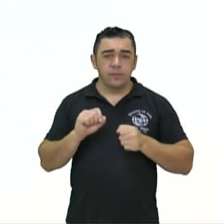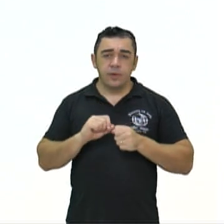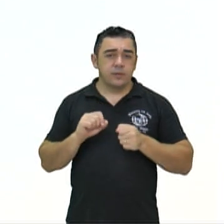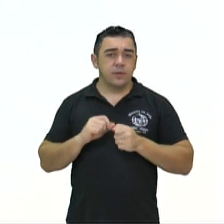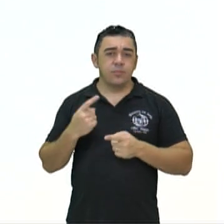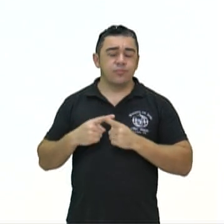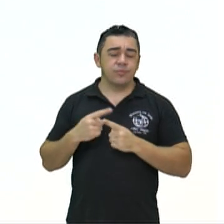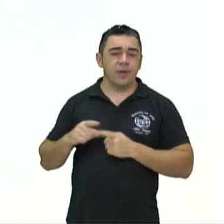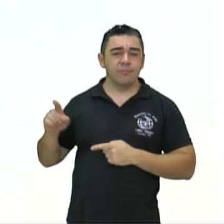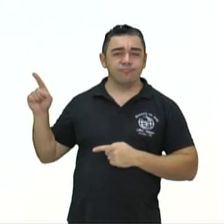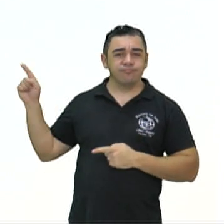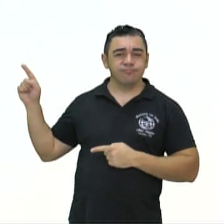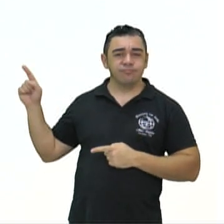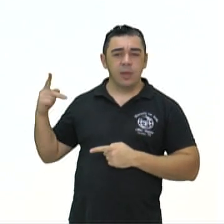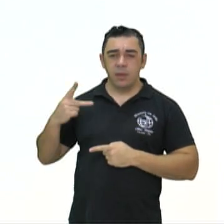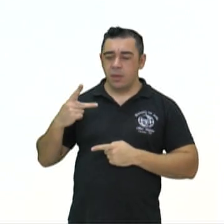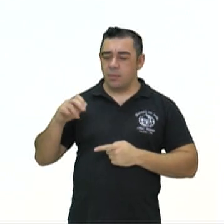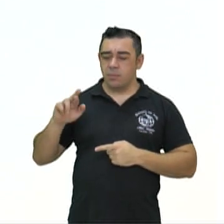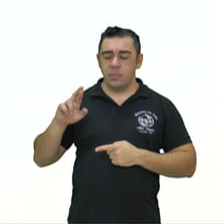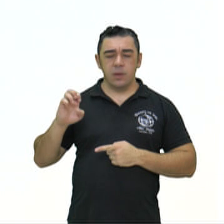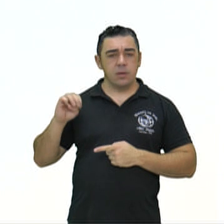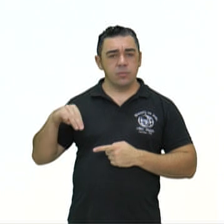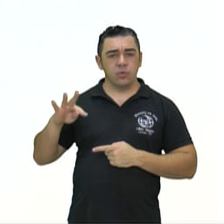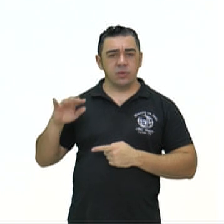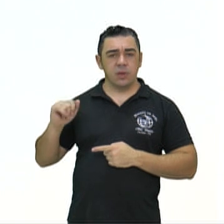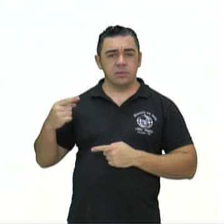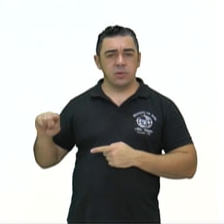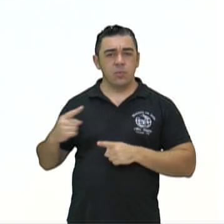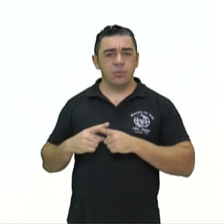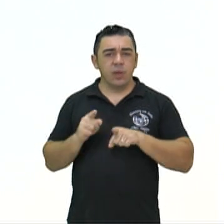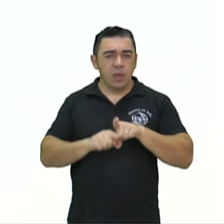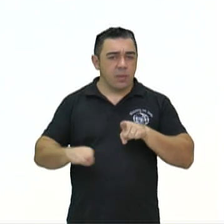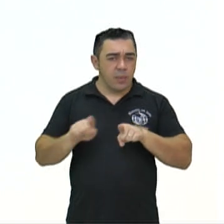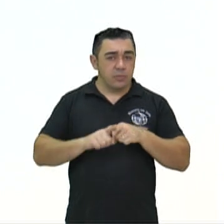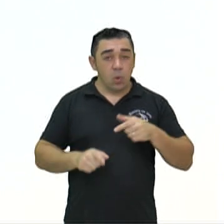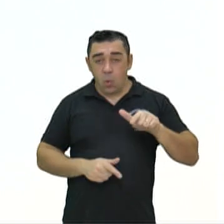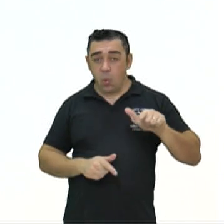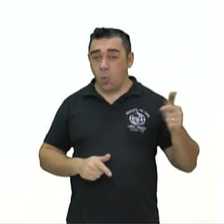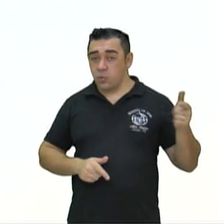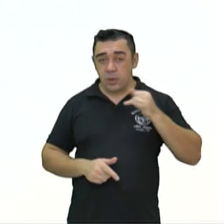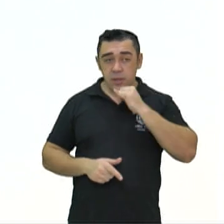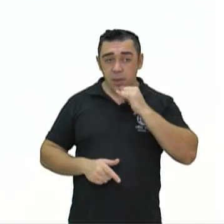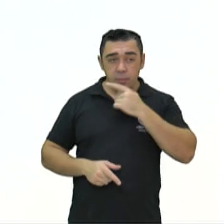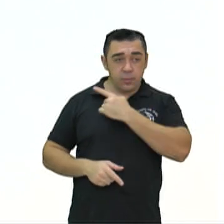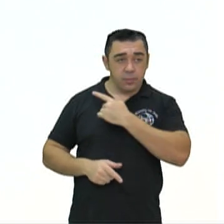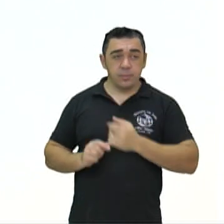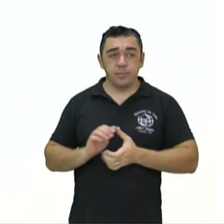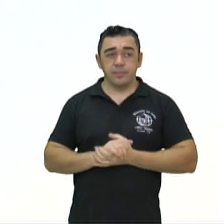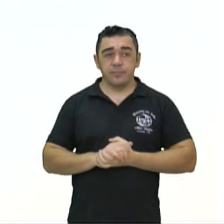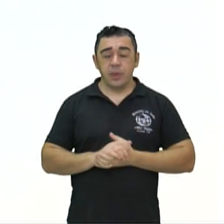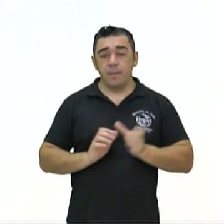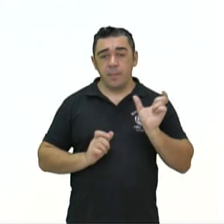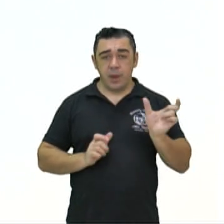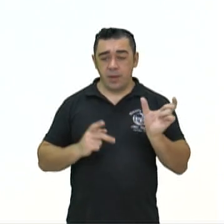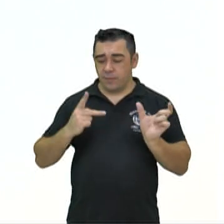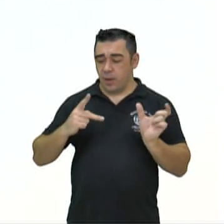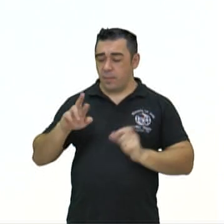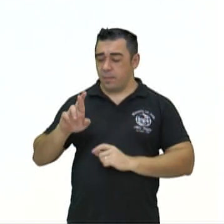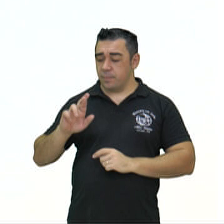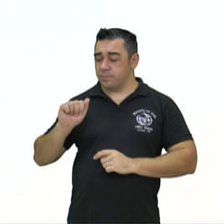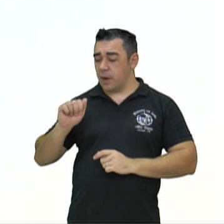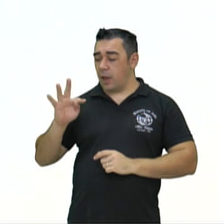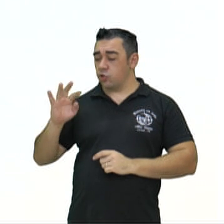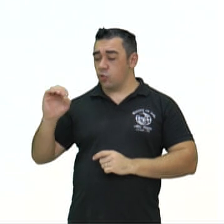este problema com permutação simples. Mas vamos ver um outro exemplo? Palavra prato.